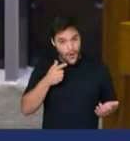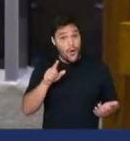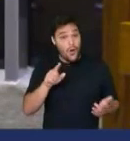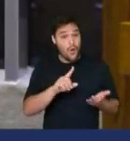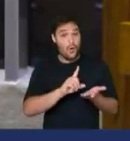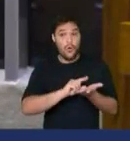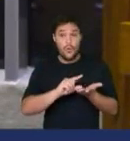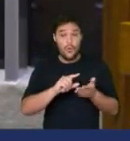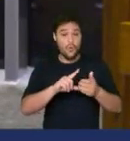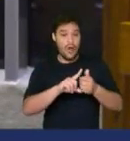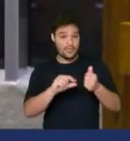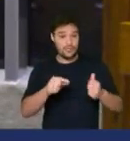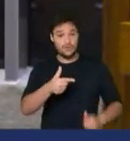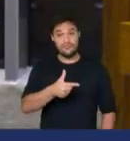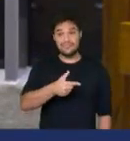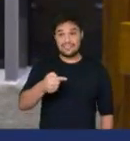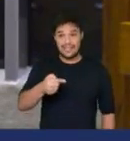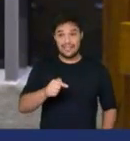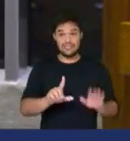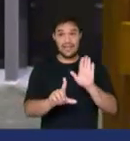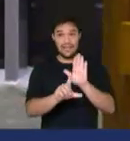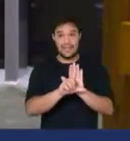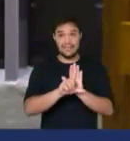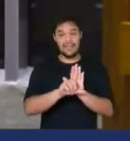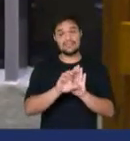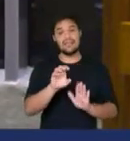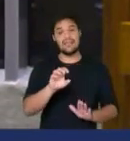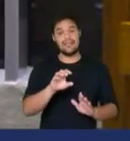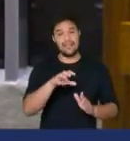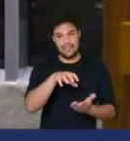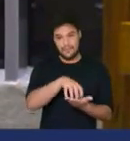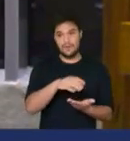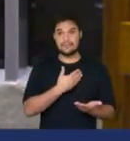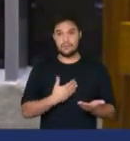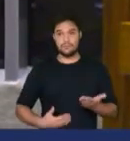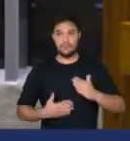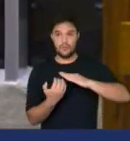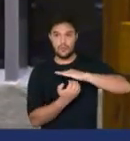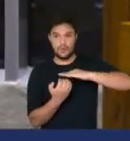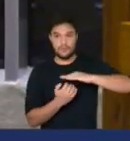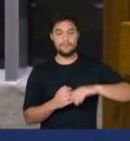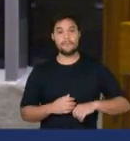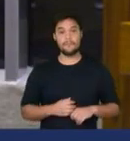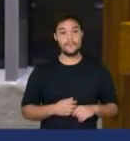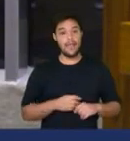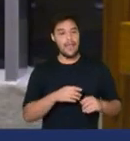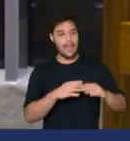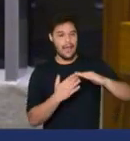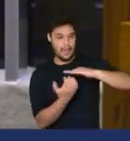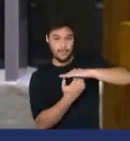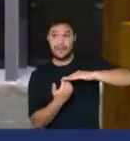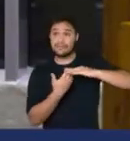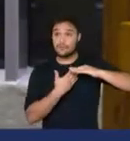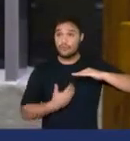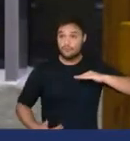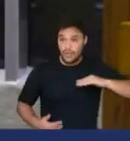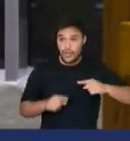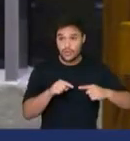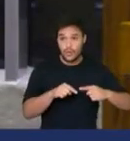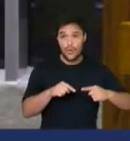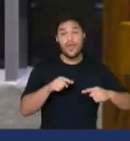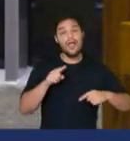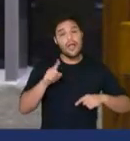o que diz o artigo 27 da Lei das Estatais. A empresa pública e a sociedade economia